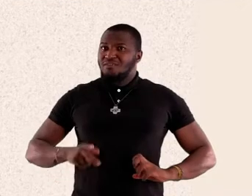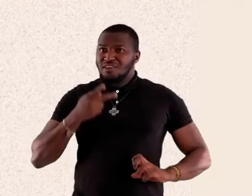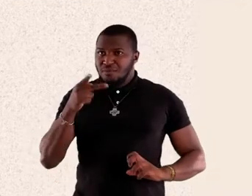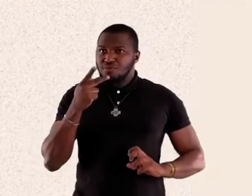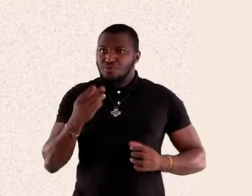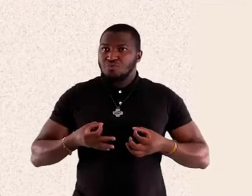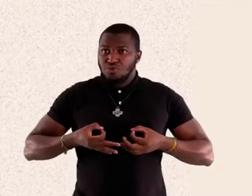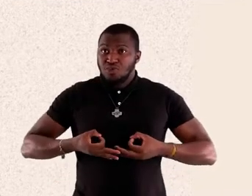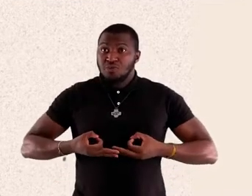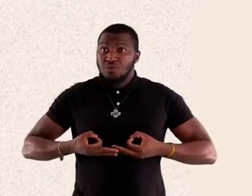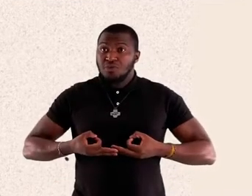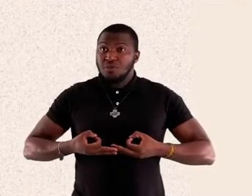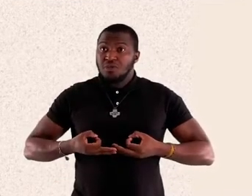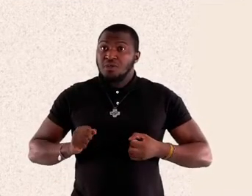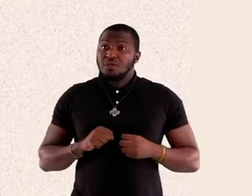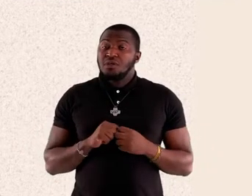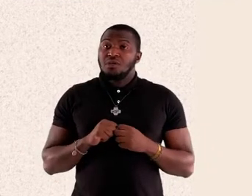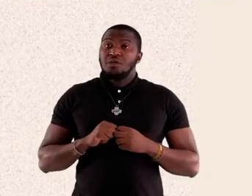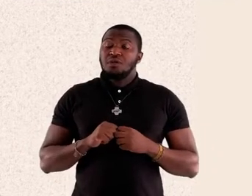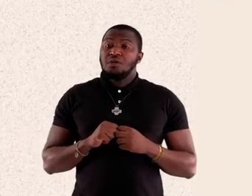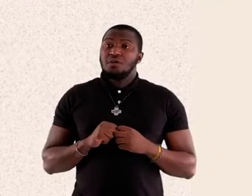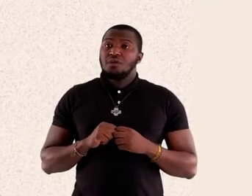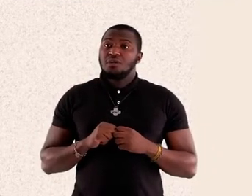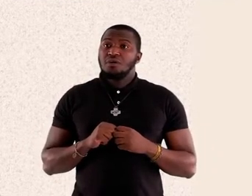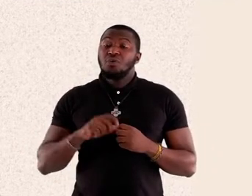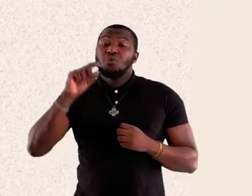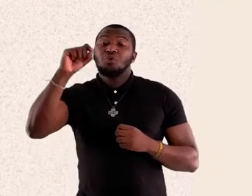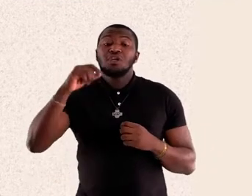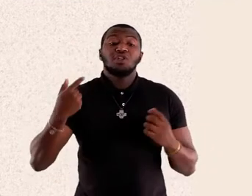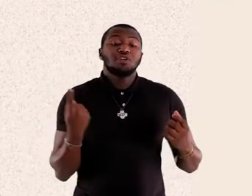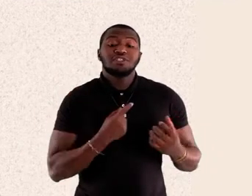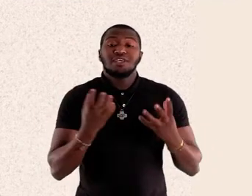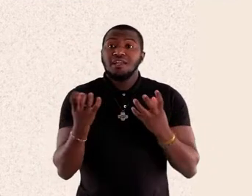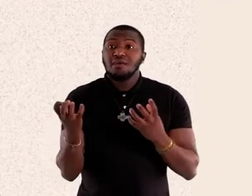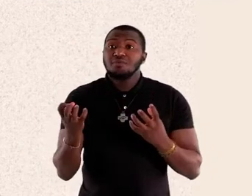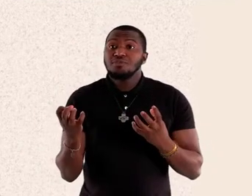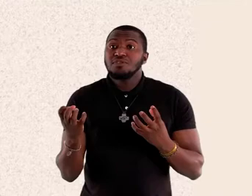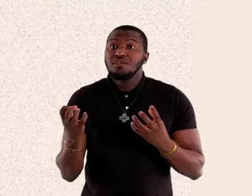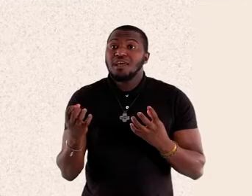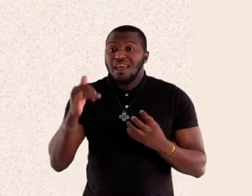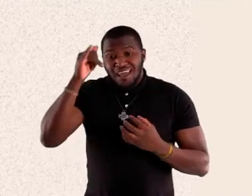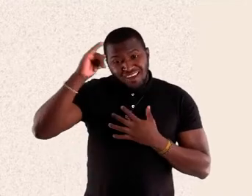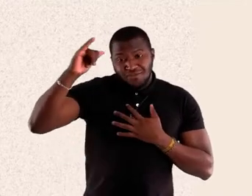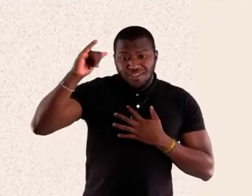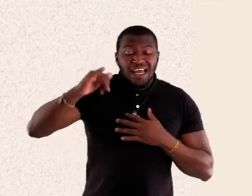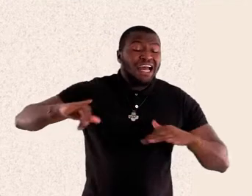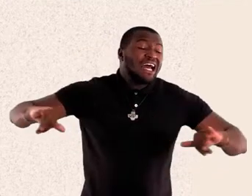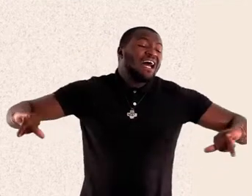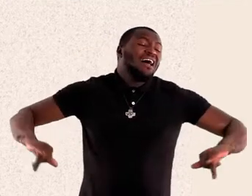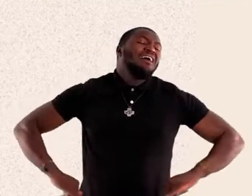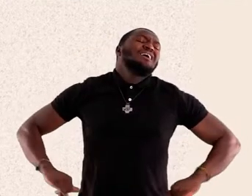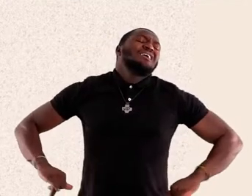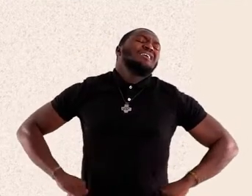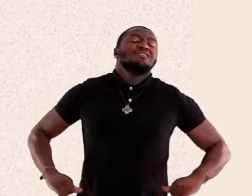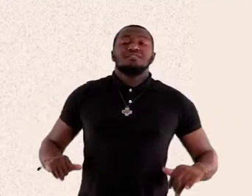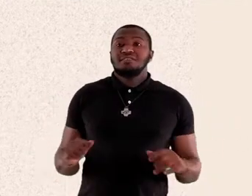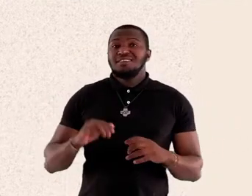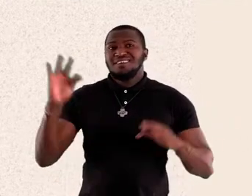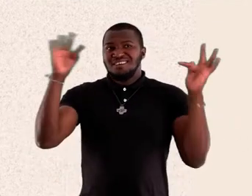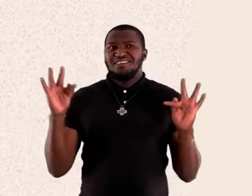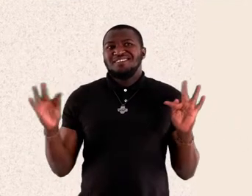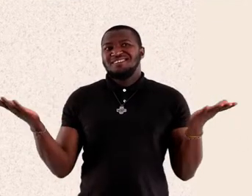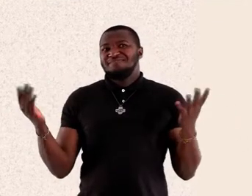né do budismo e o que que a gente quer evitar o sofrimento e ser